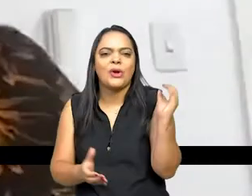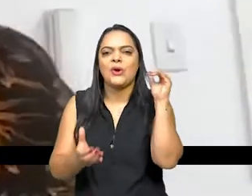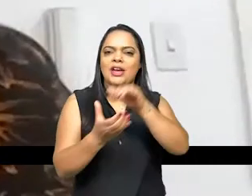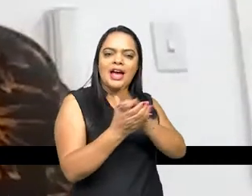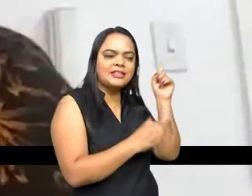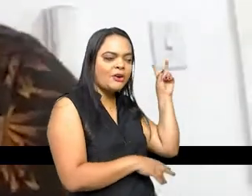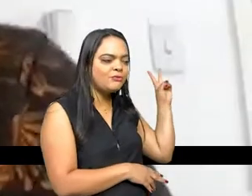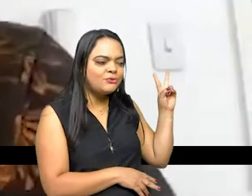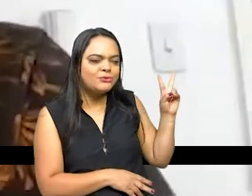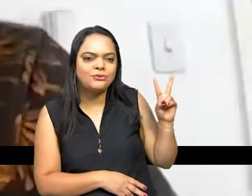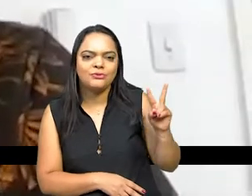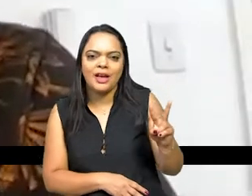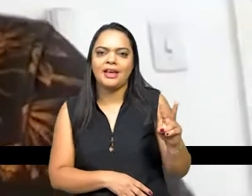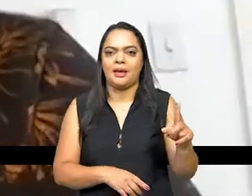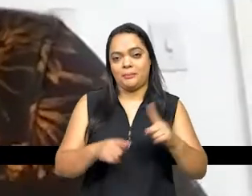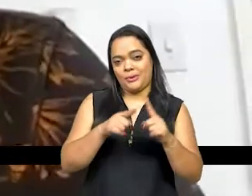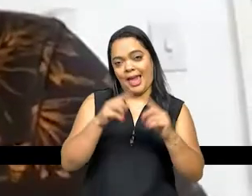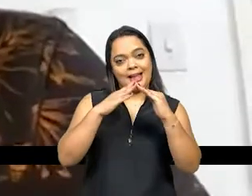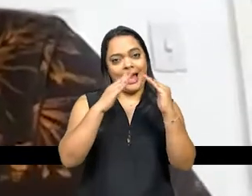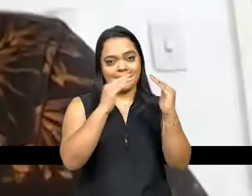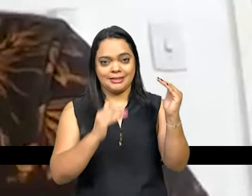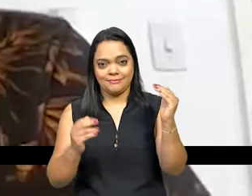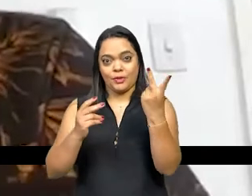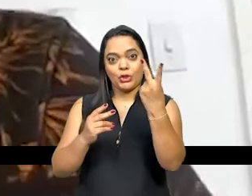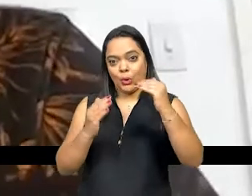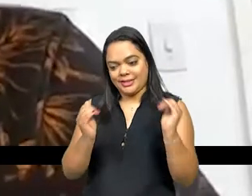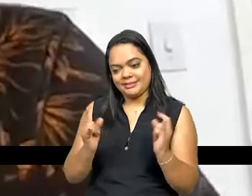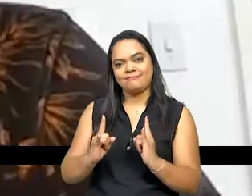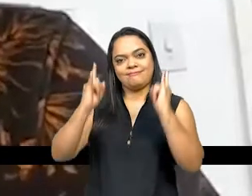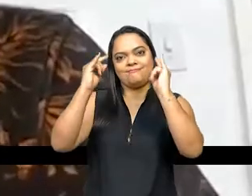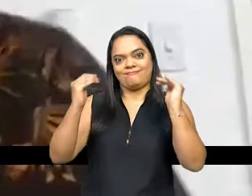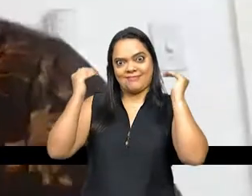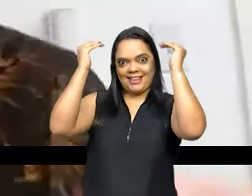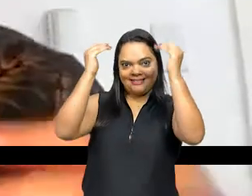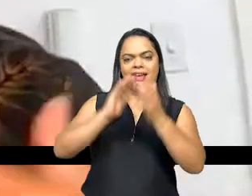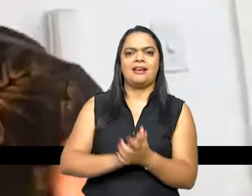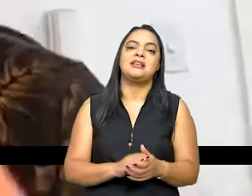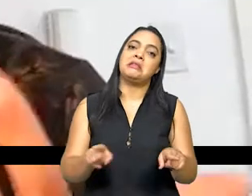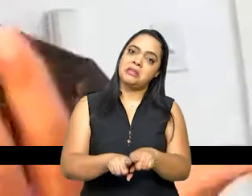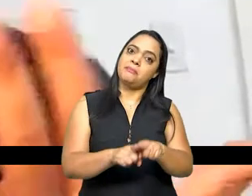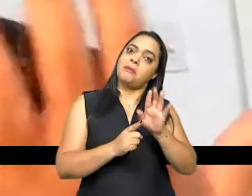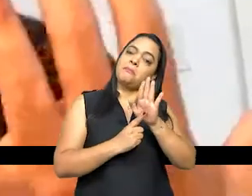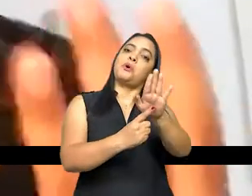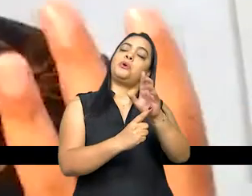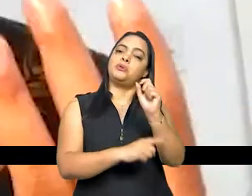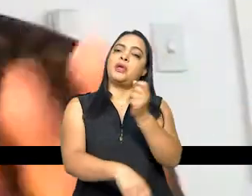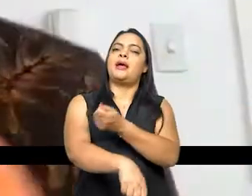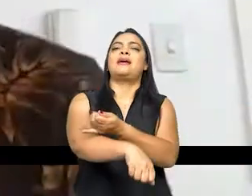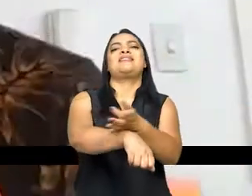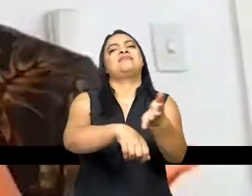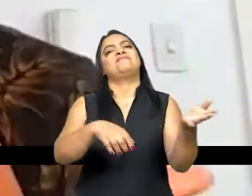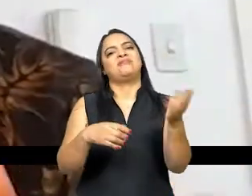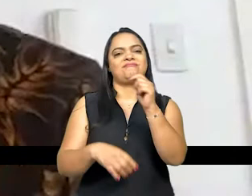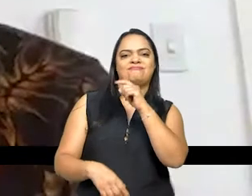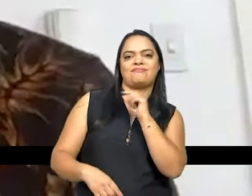desce, porque a casa também tem dois andares. A branquitude e a supremacia branca está colocada ali também, porque aquilo ali projeta uma noção de família,